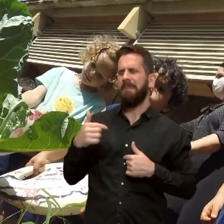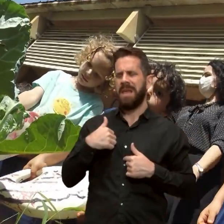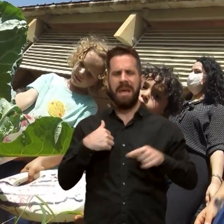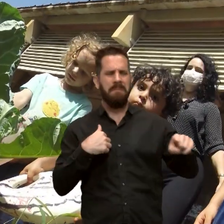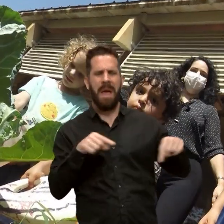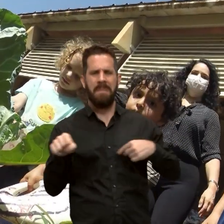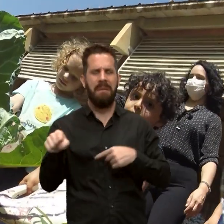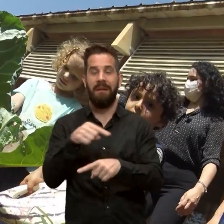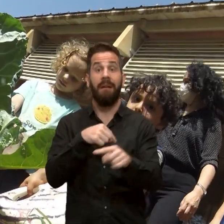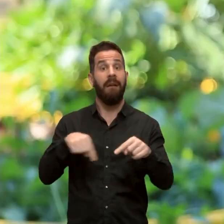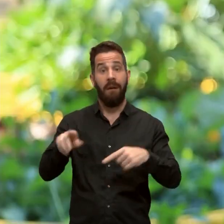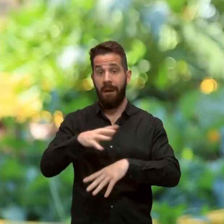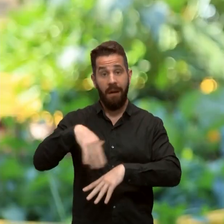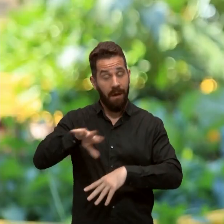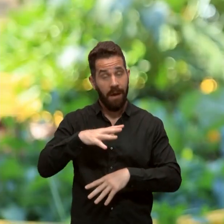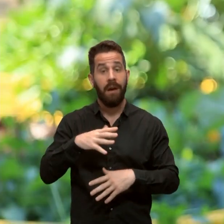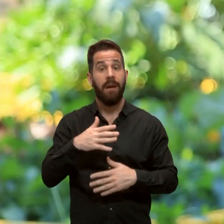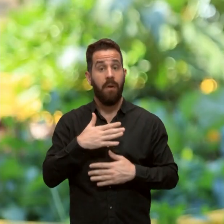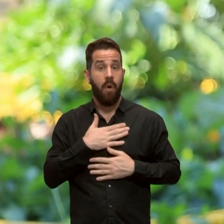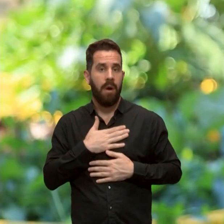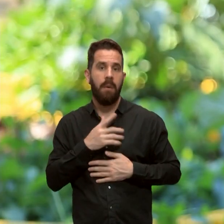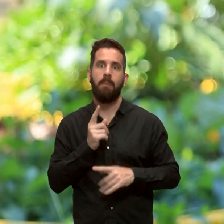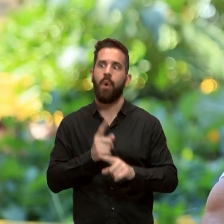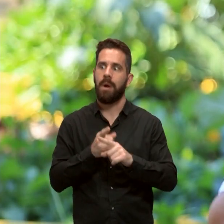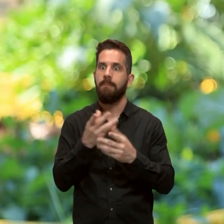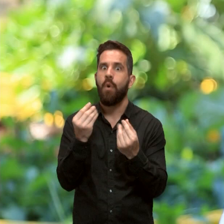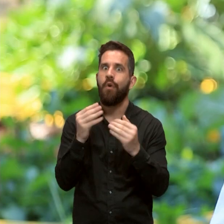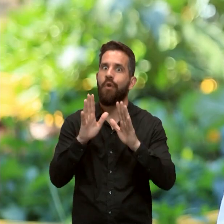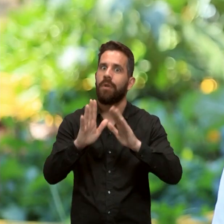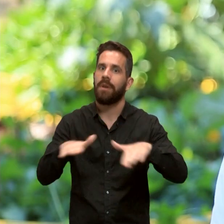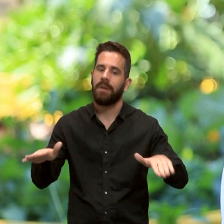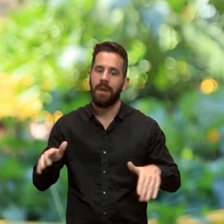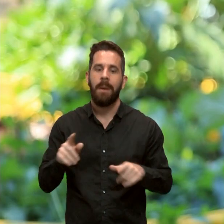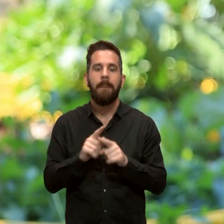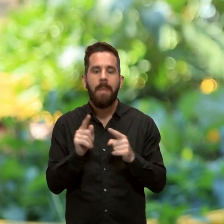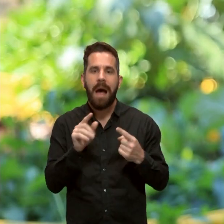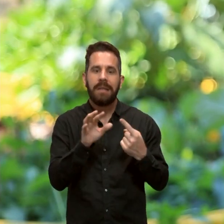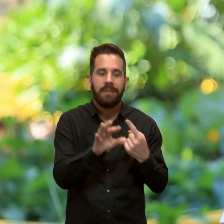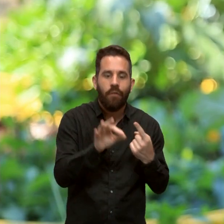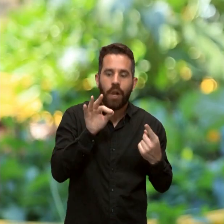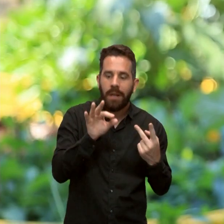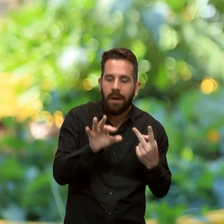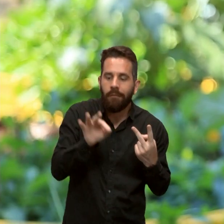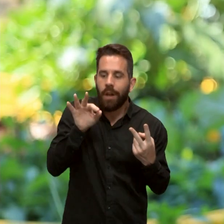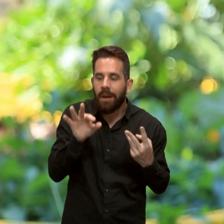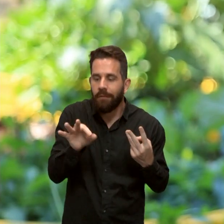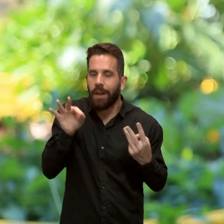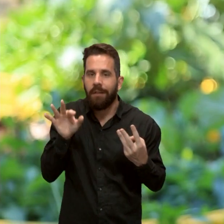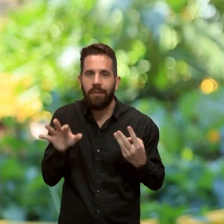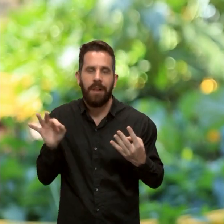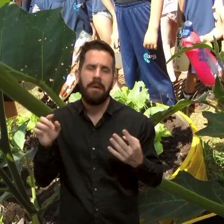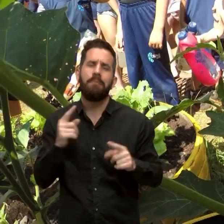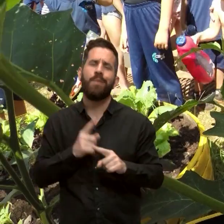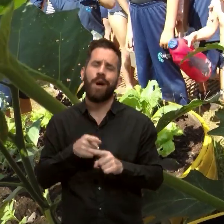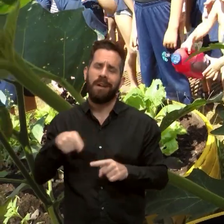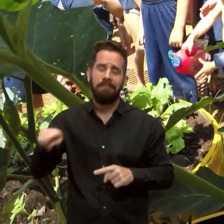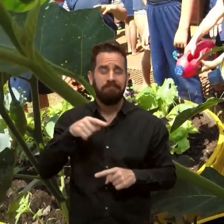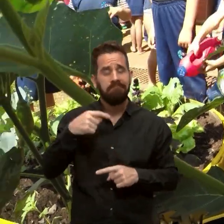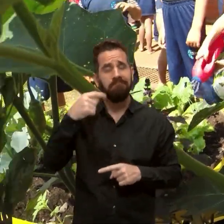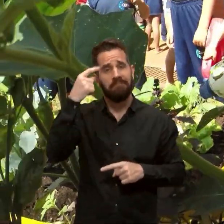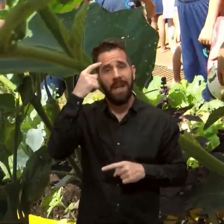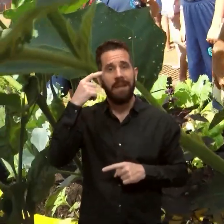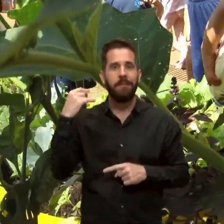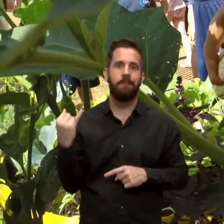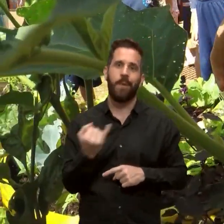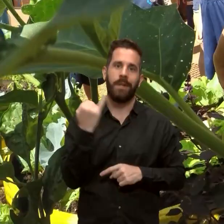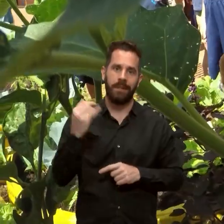outro é minha vez. Tem que, porque não pode ser, é muita criança, e tem que uma folhinha, cada um ir colhendo as folhinhas, de tão importante que eles acham que o antes e o